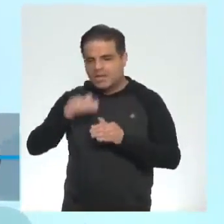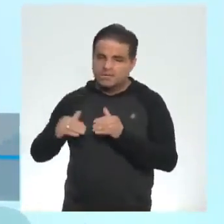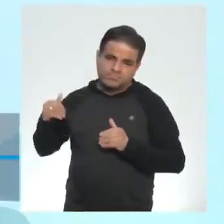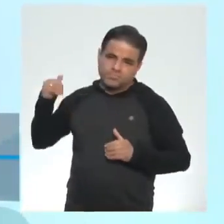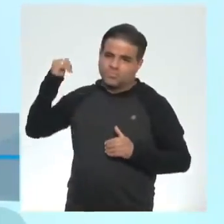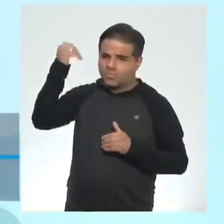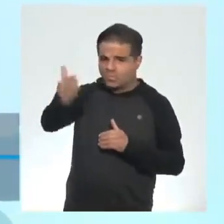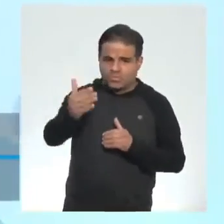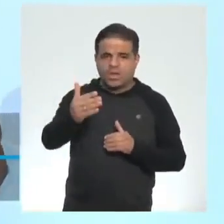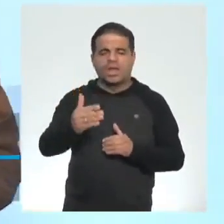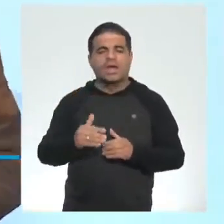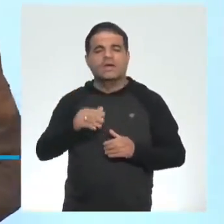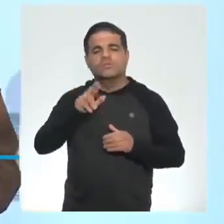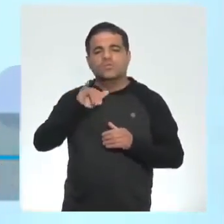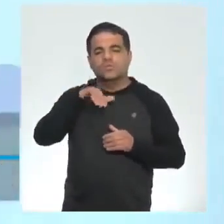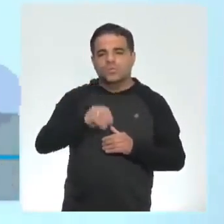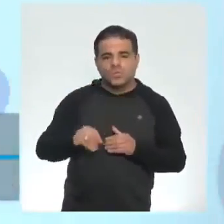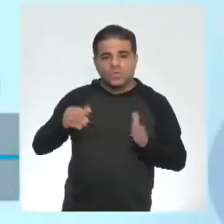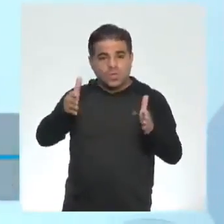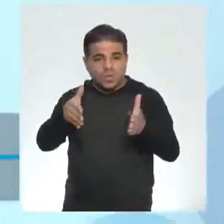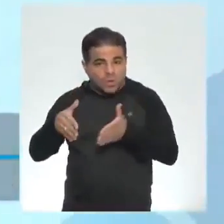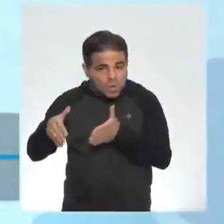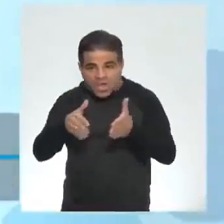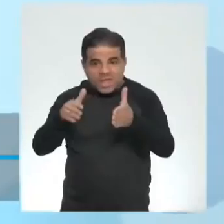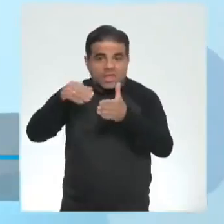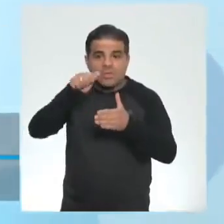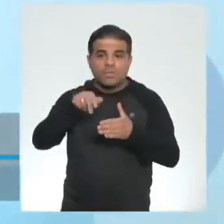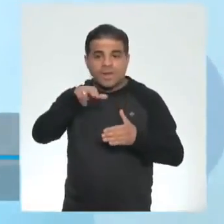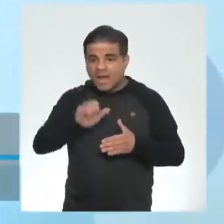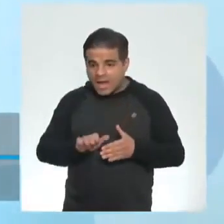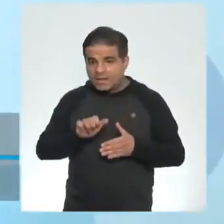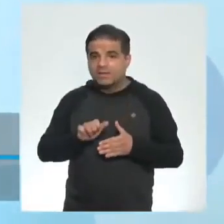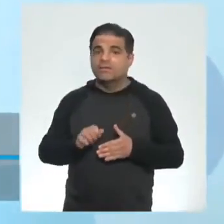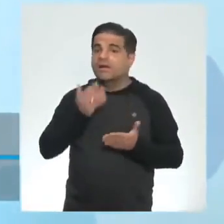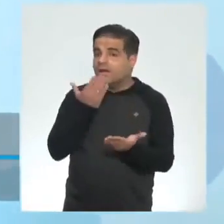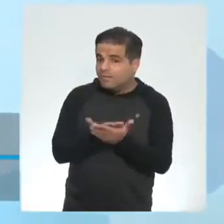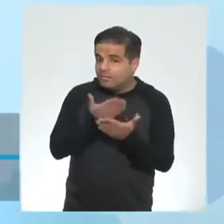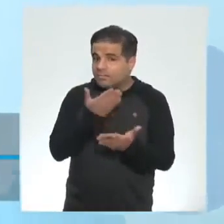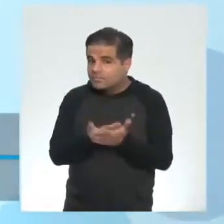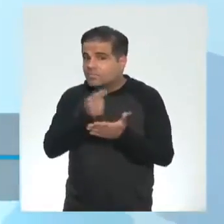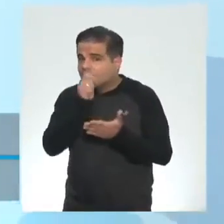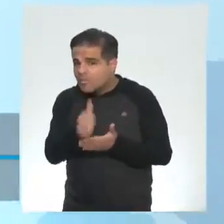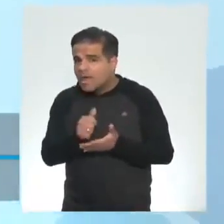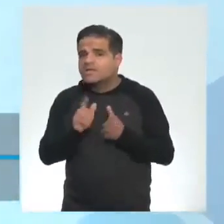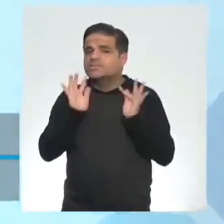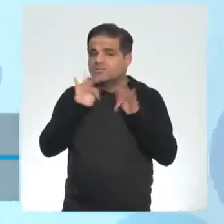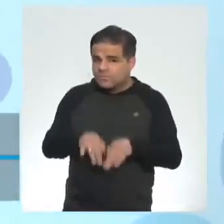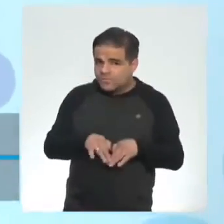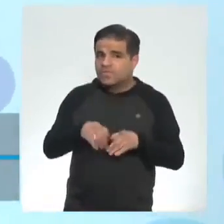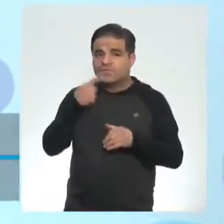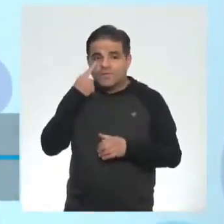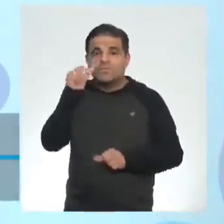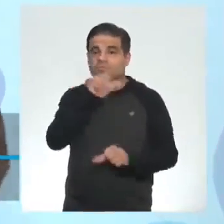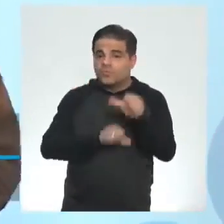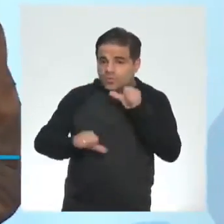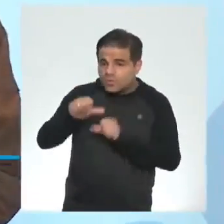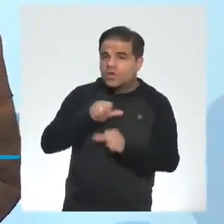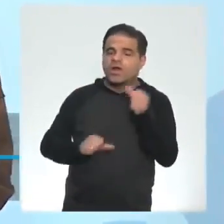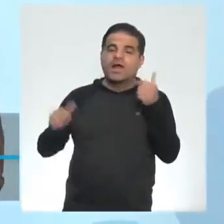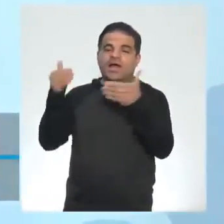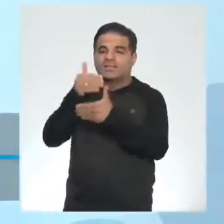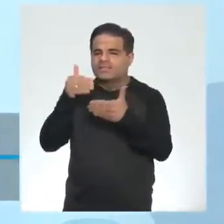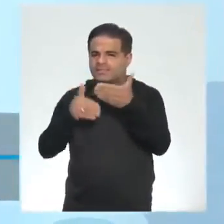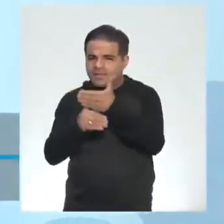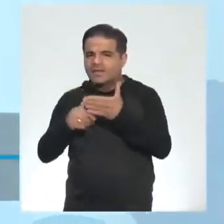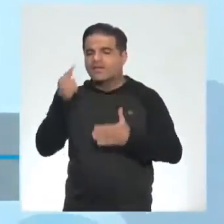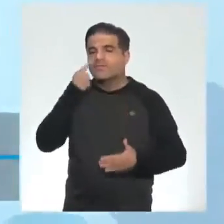lado do rio Marne. Legal? A aula aí está praticamente no fim, passa rápido. Vamos aqui trocar a tela.